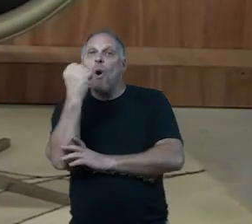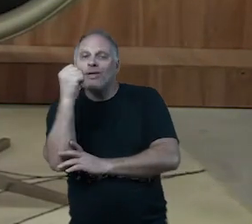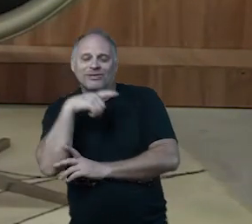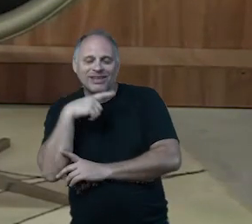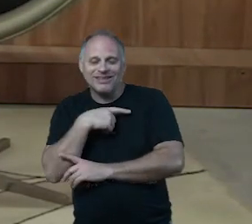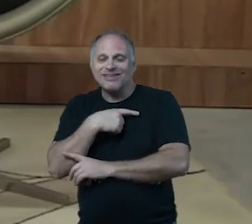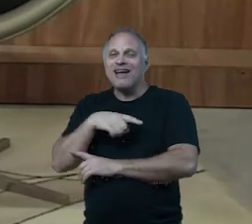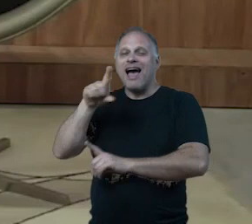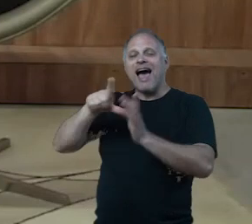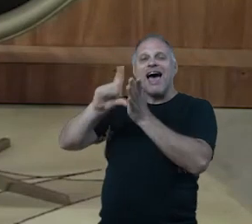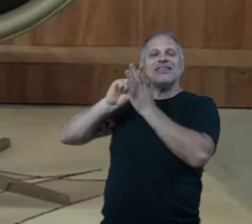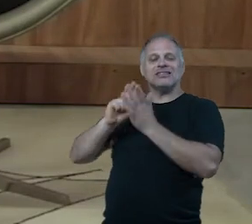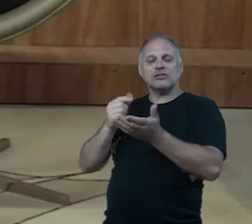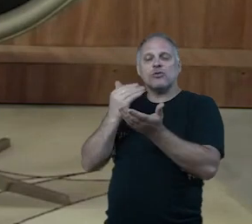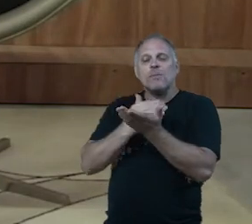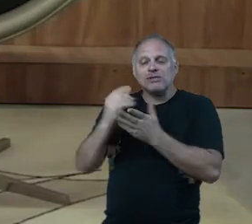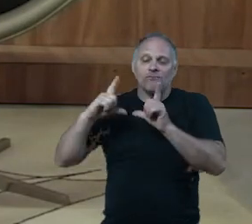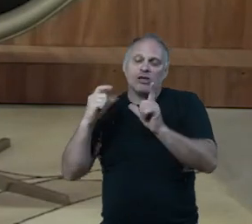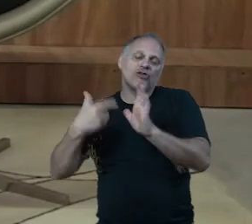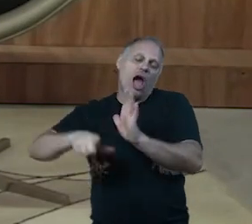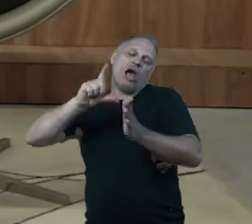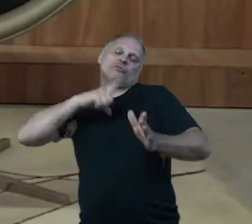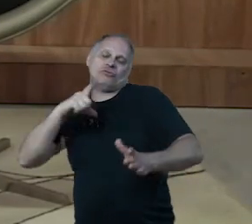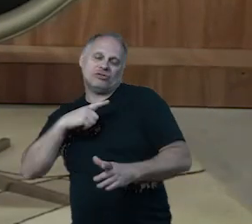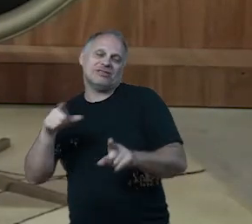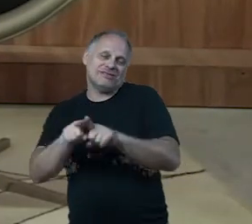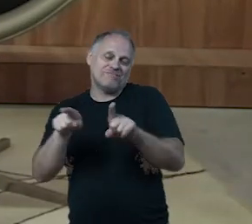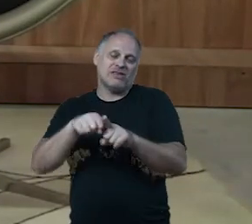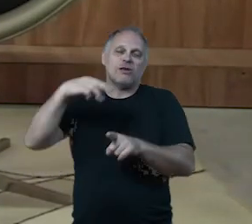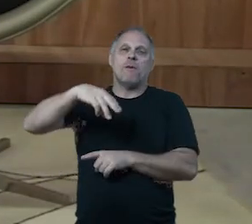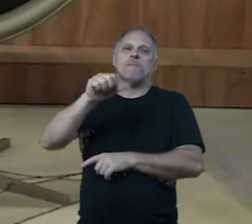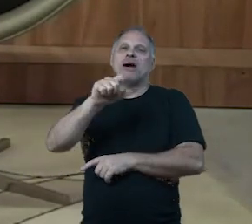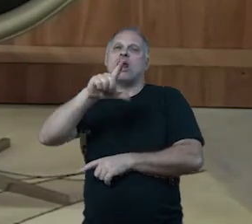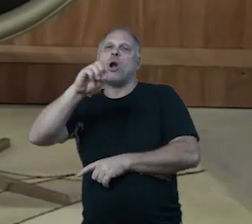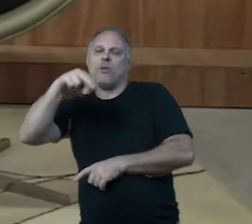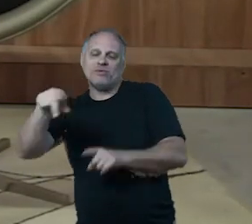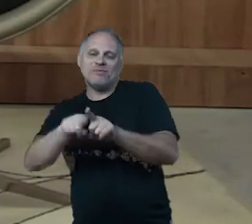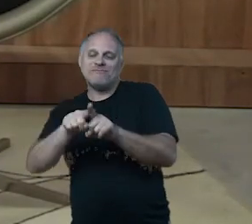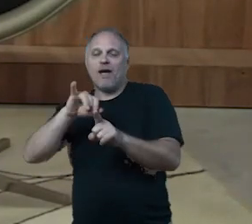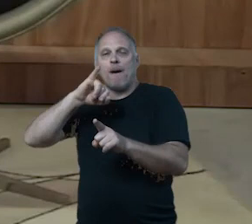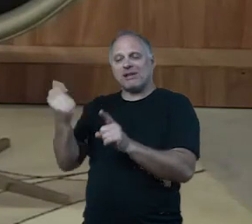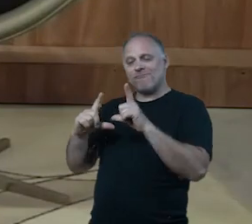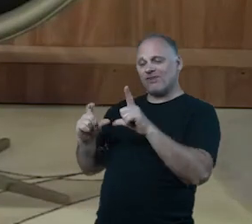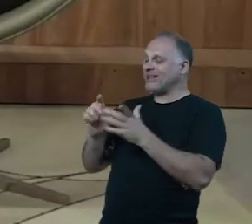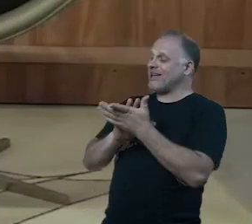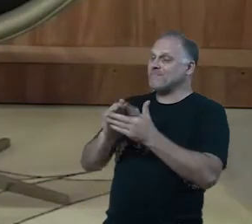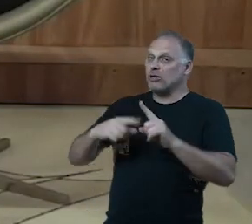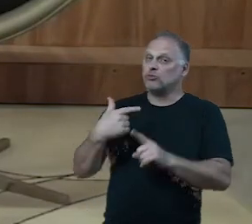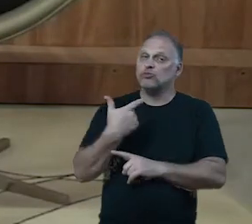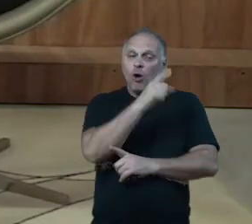Alguns antes, eu tive antes de começar a fotografar, né? Inclusive um mora na Colômbia, então esse eu não tive a oportunidade de